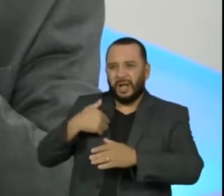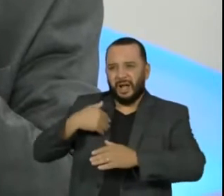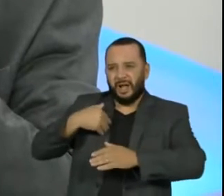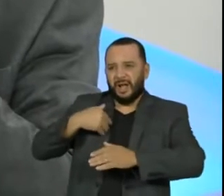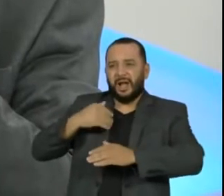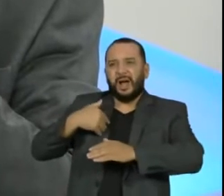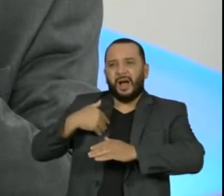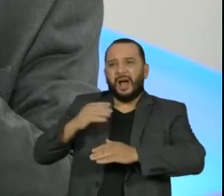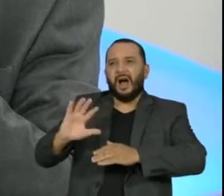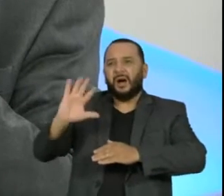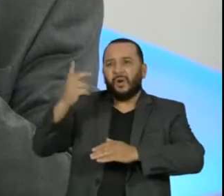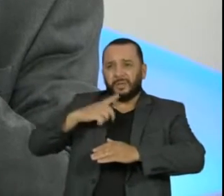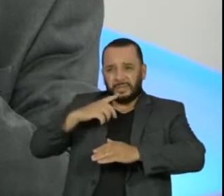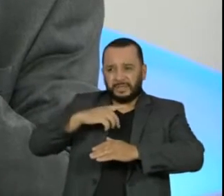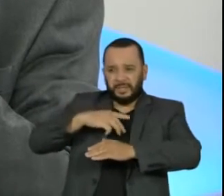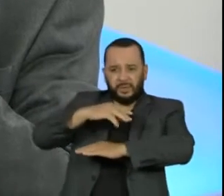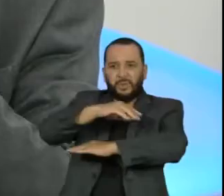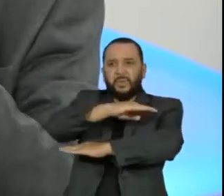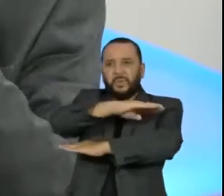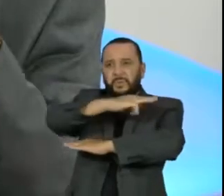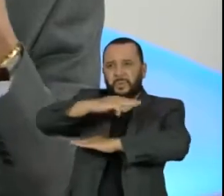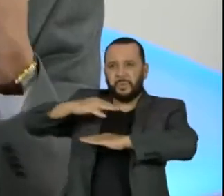E lá,